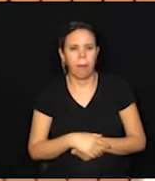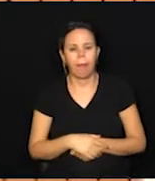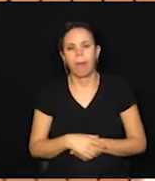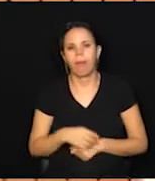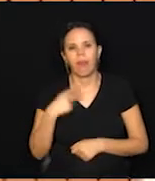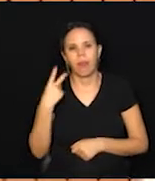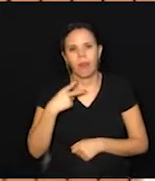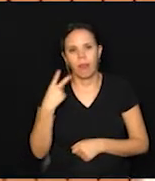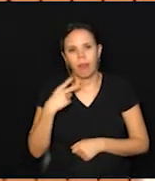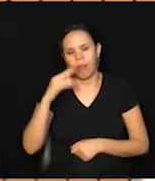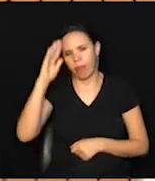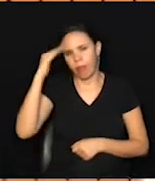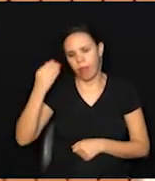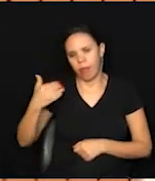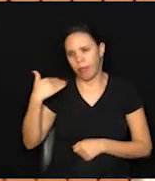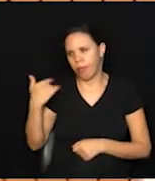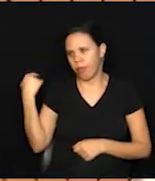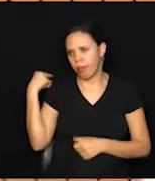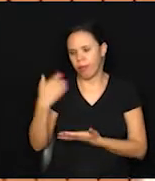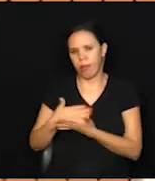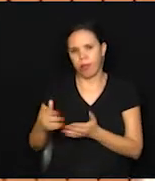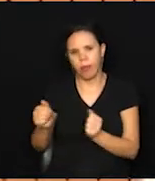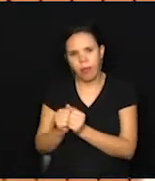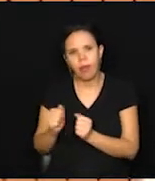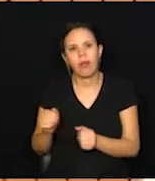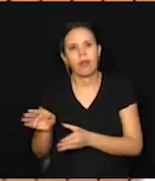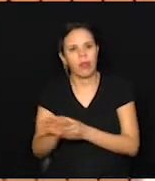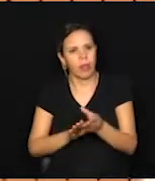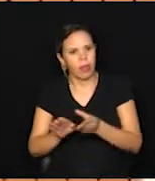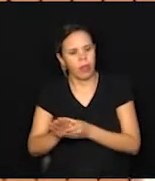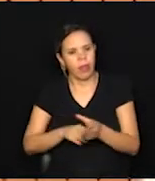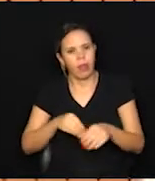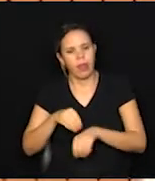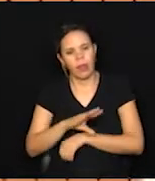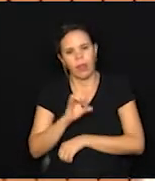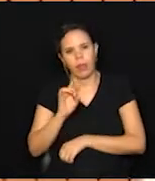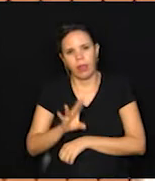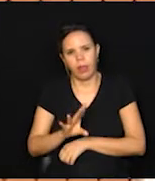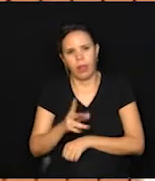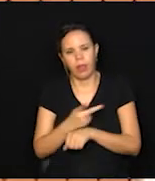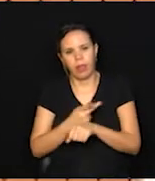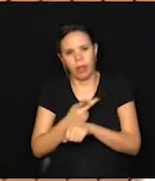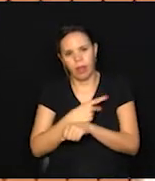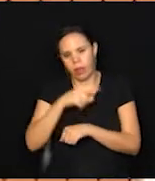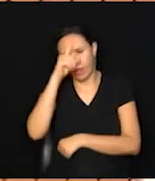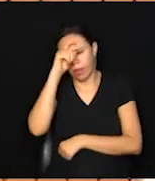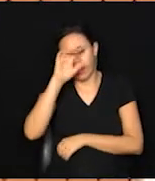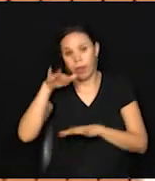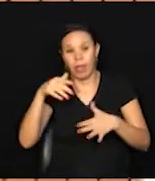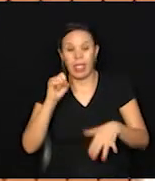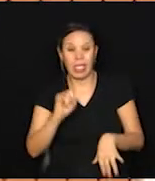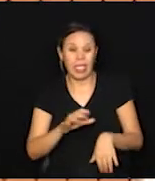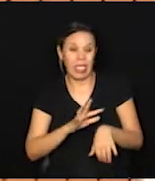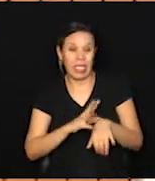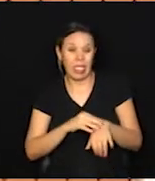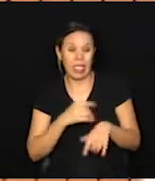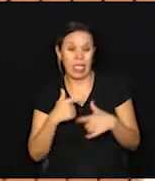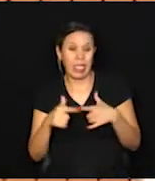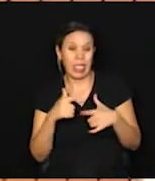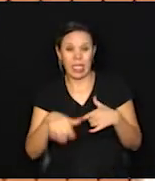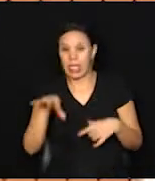Mariana aqui estavam, as orientações eram que só procurasse o hospital quando tivesse algum quadro